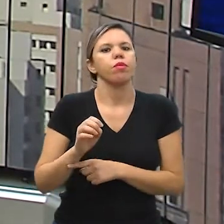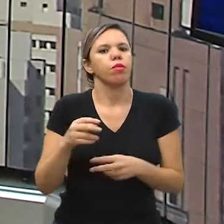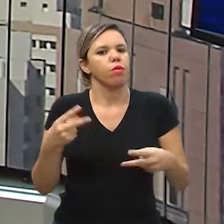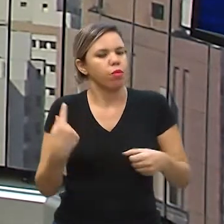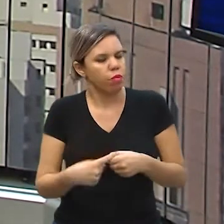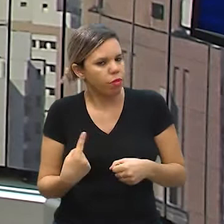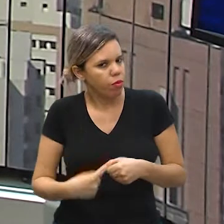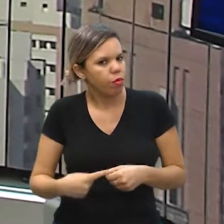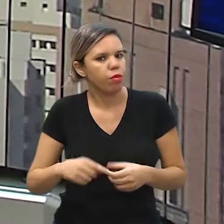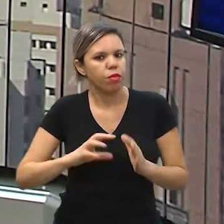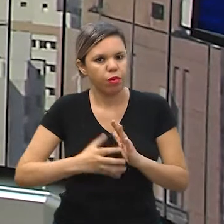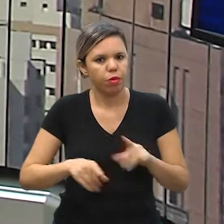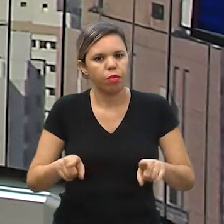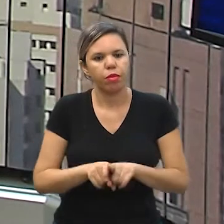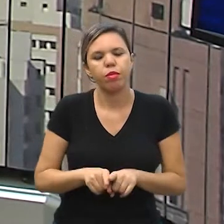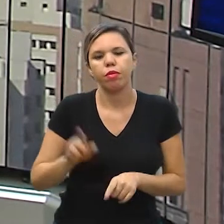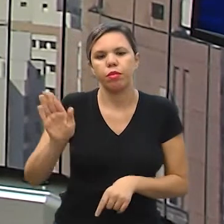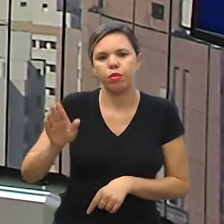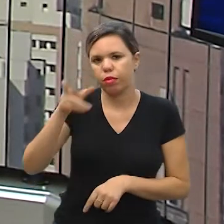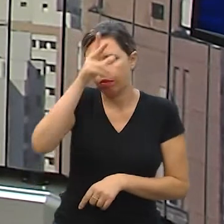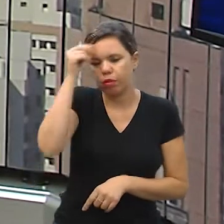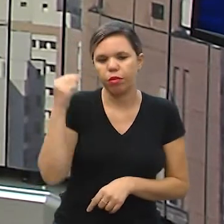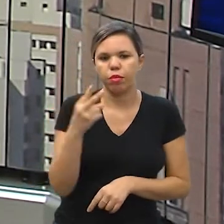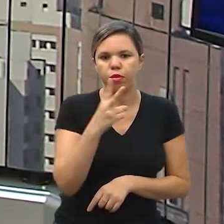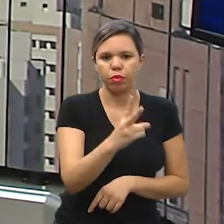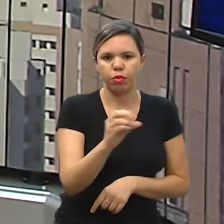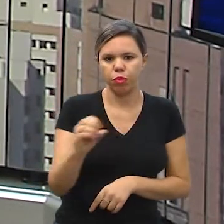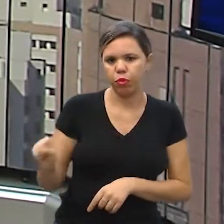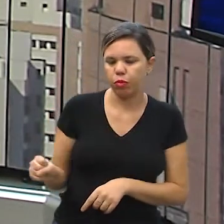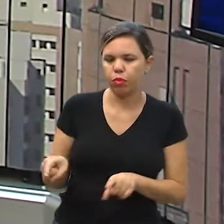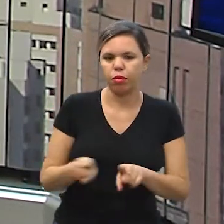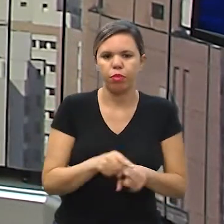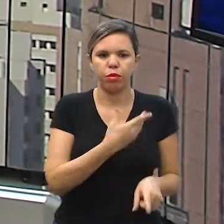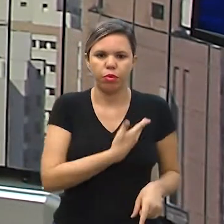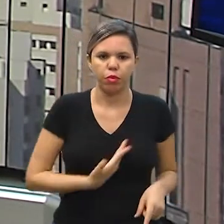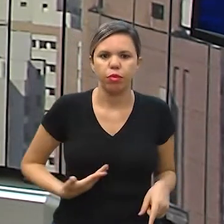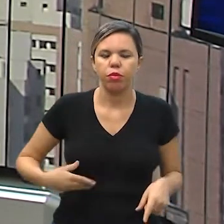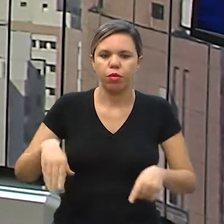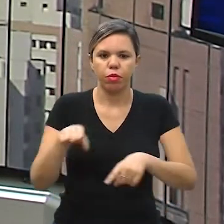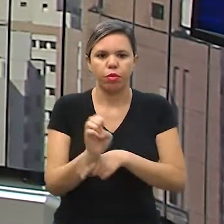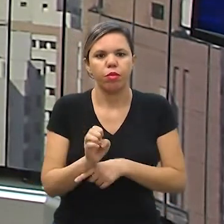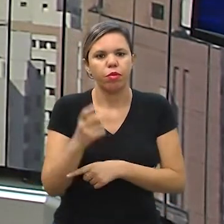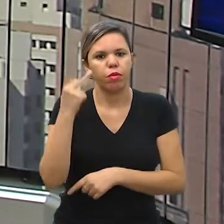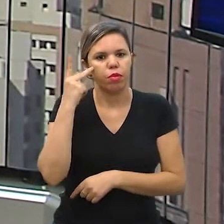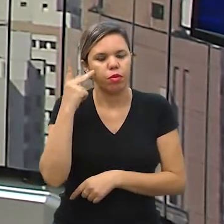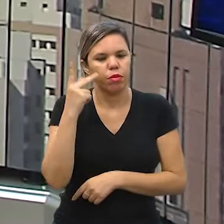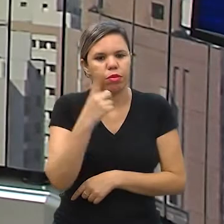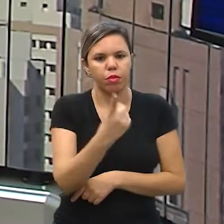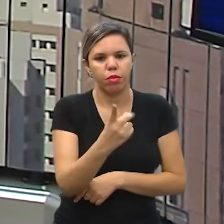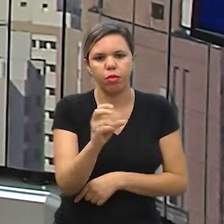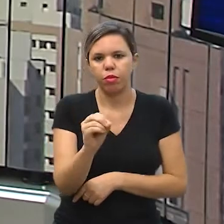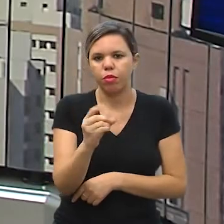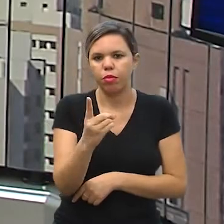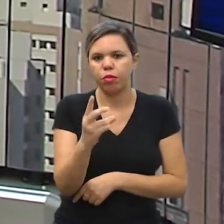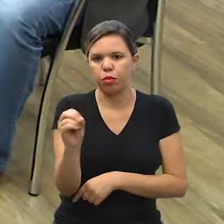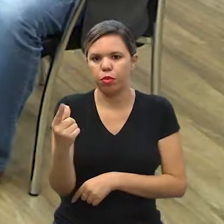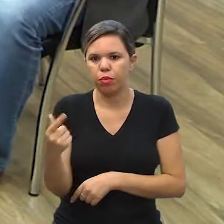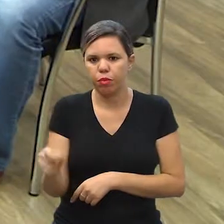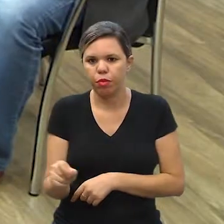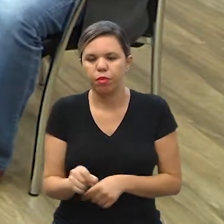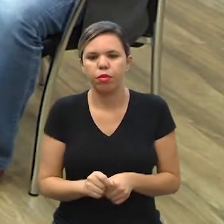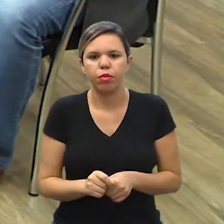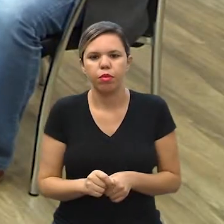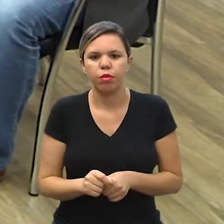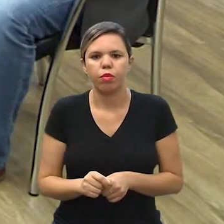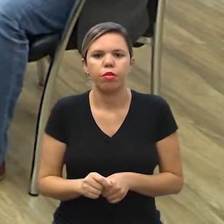candidato à Prefeitura de Campinas em 2008 e a Governador do Estado de São Paulo em 2010 já sabe quem é